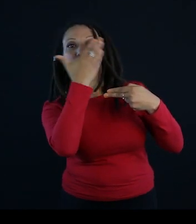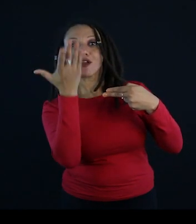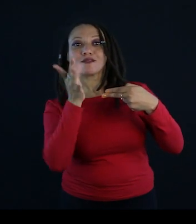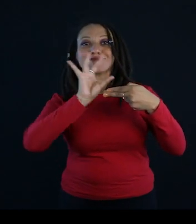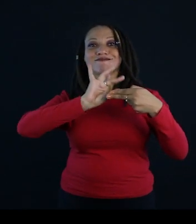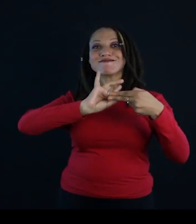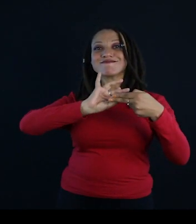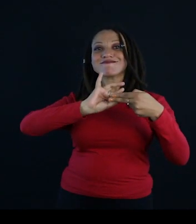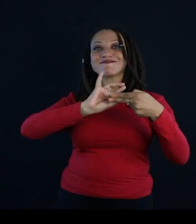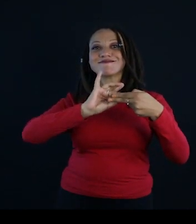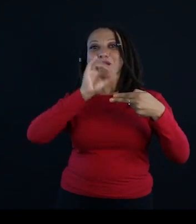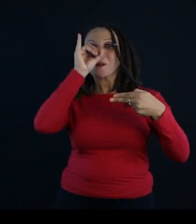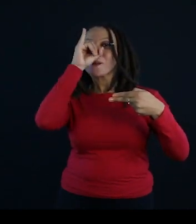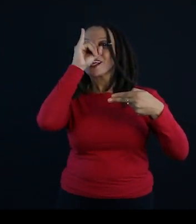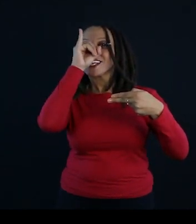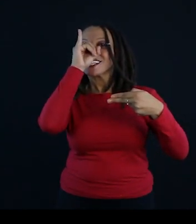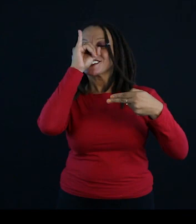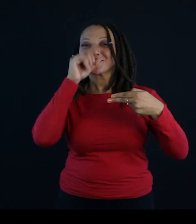assim.